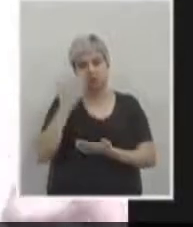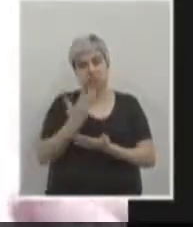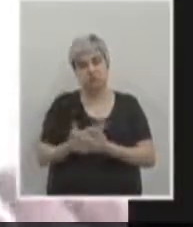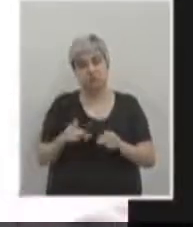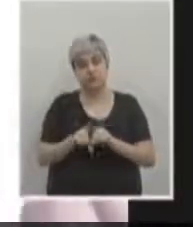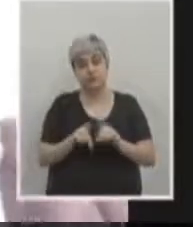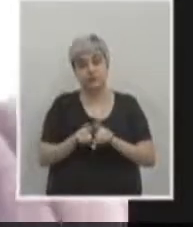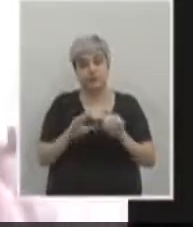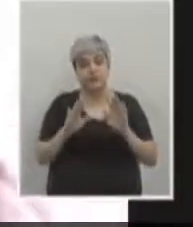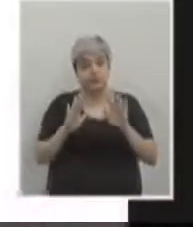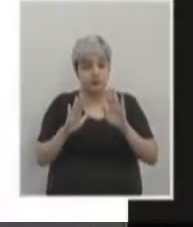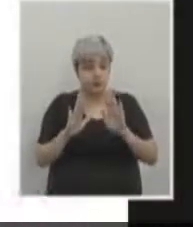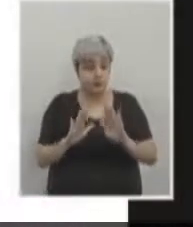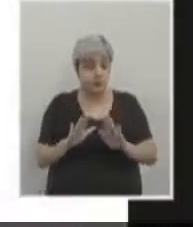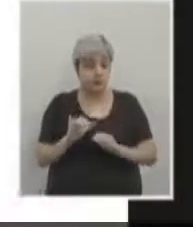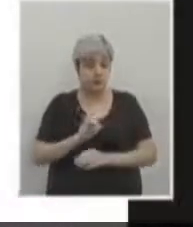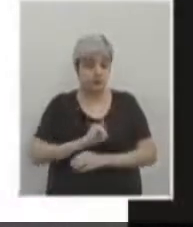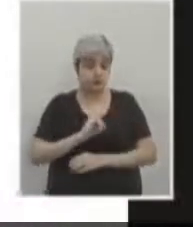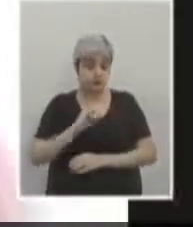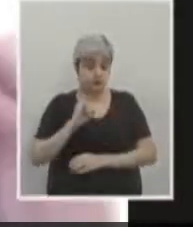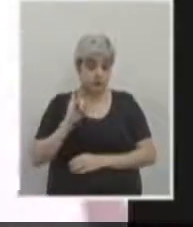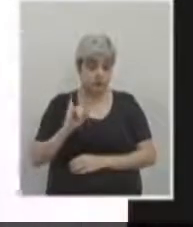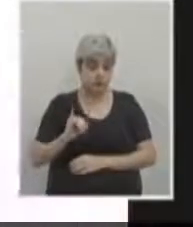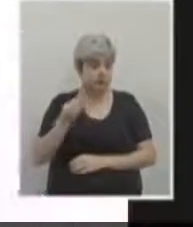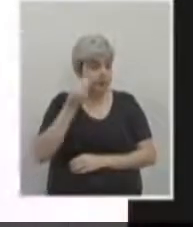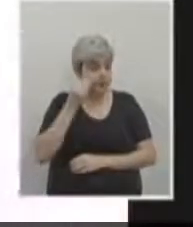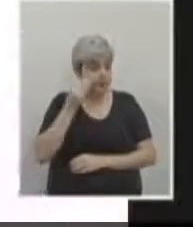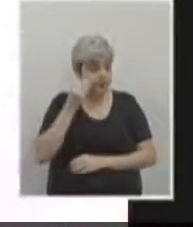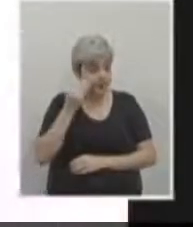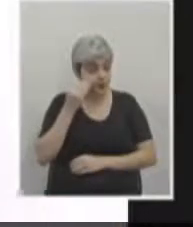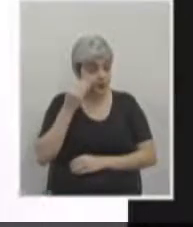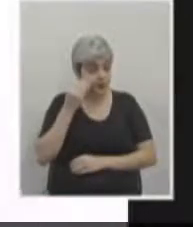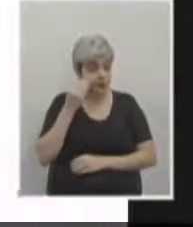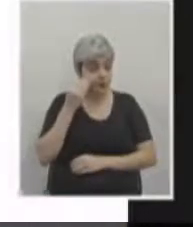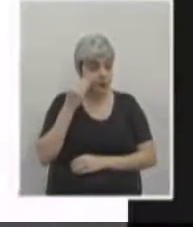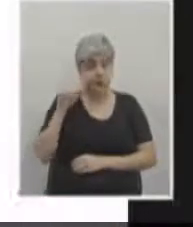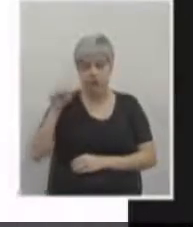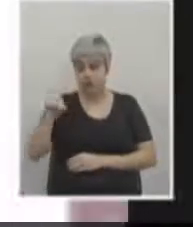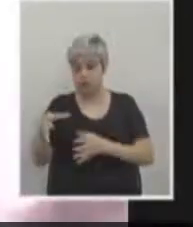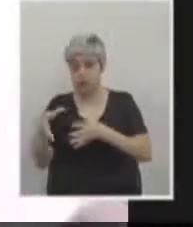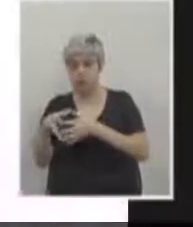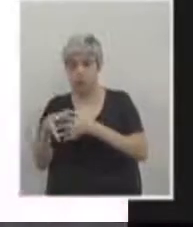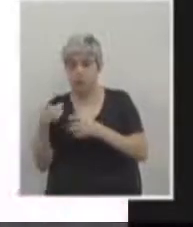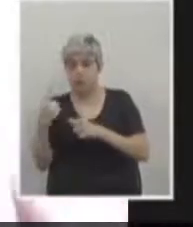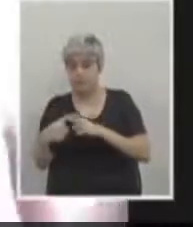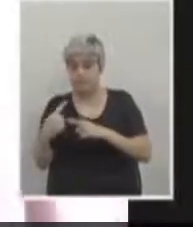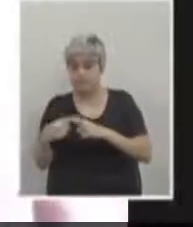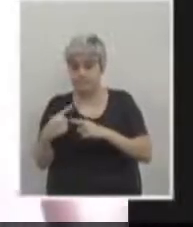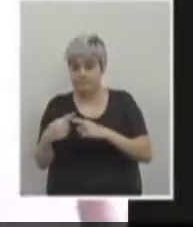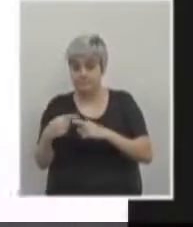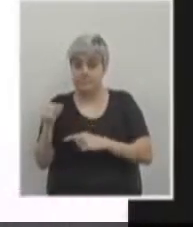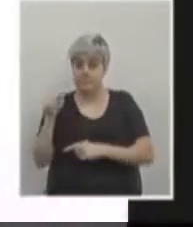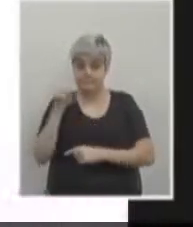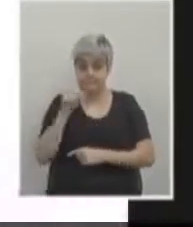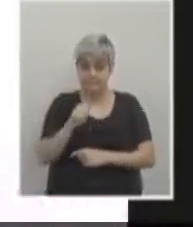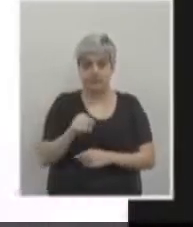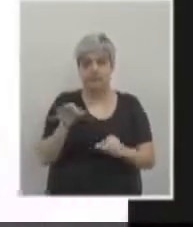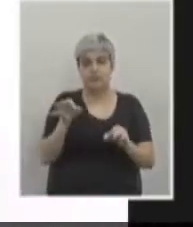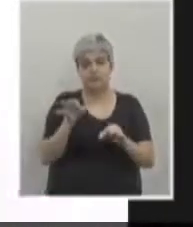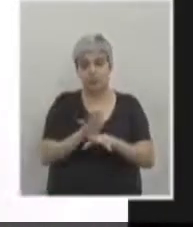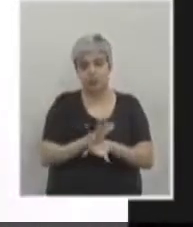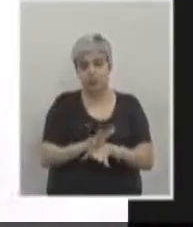ele for excedente na escola ou tentar uma designação, ok, porque é um cargo também fechado.